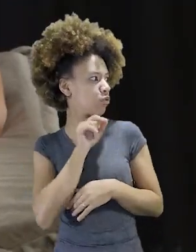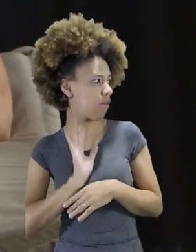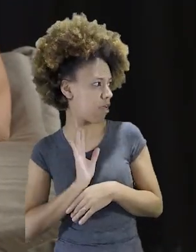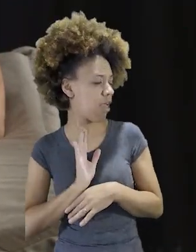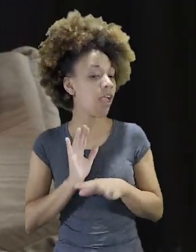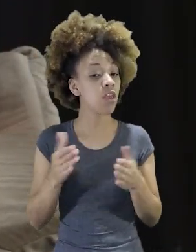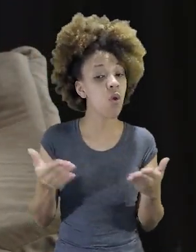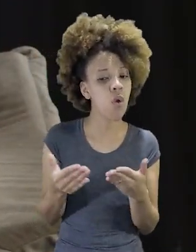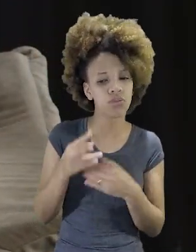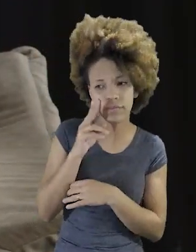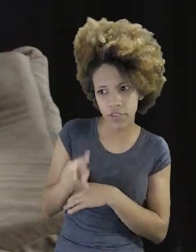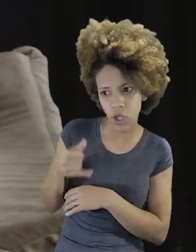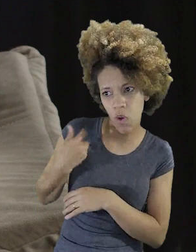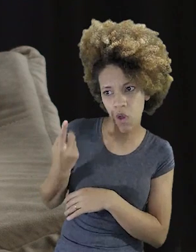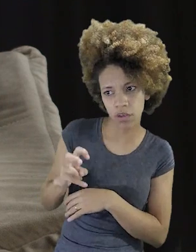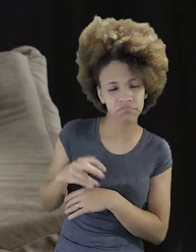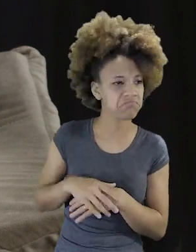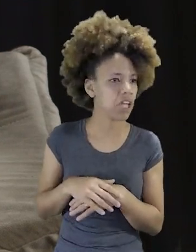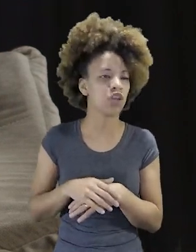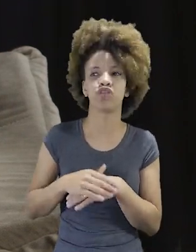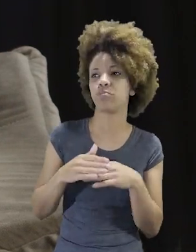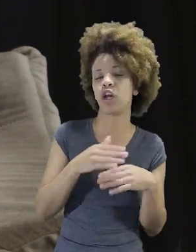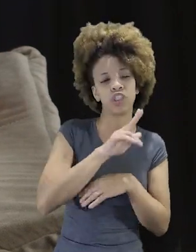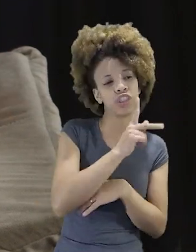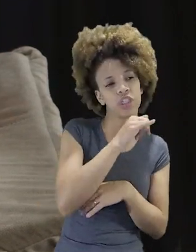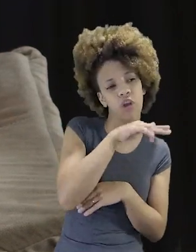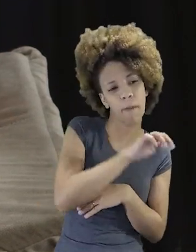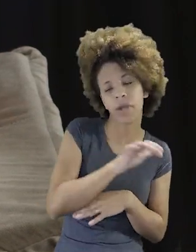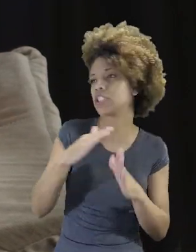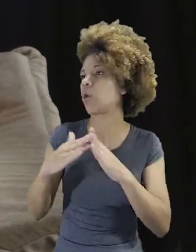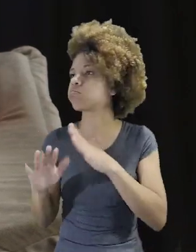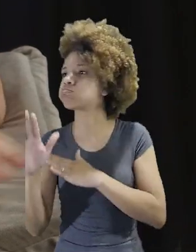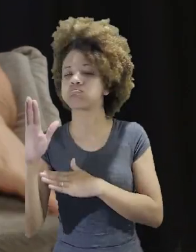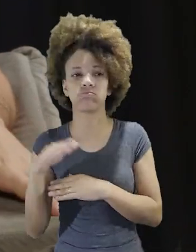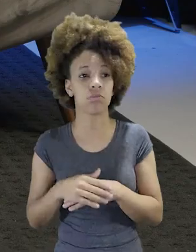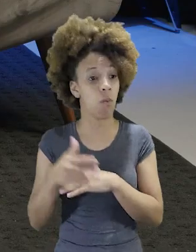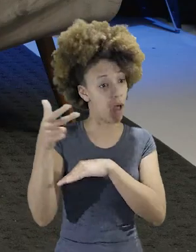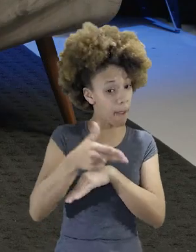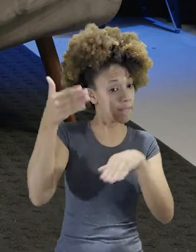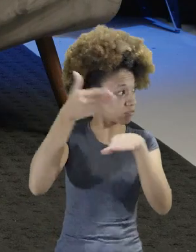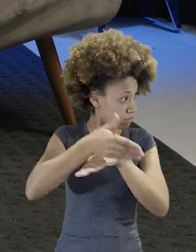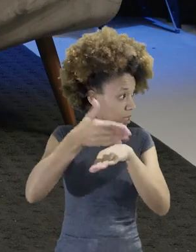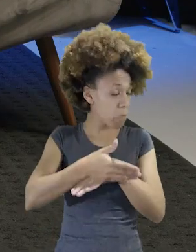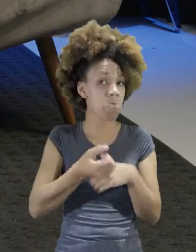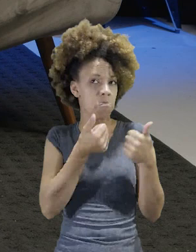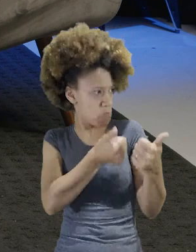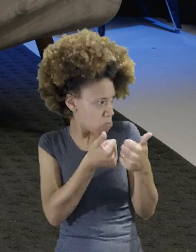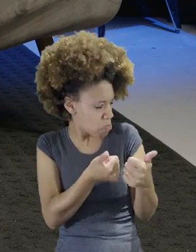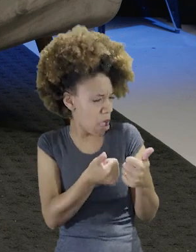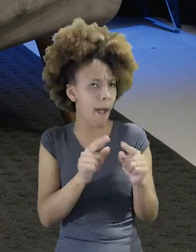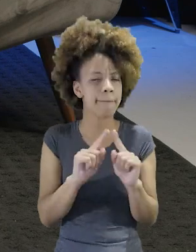Higienópolis ou da perifa o rap tá inserido ponto legal mas assim é quais são os tipos